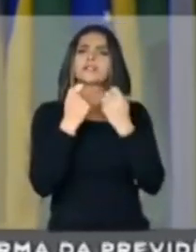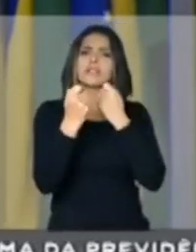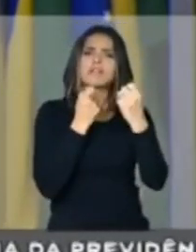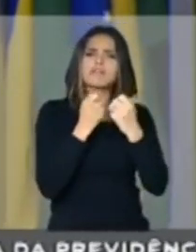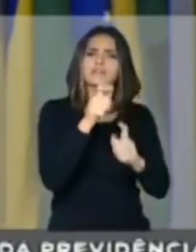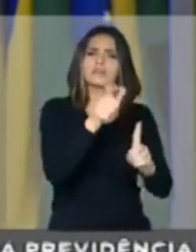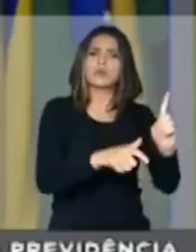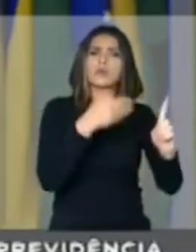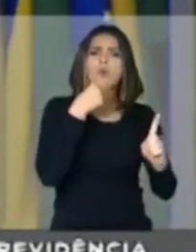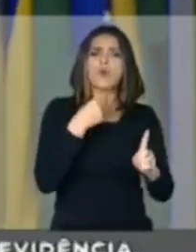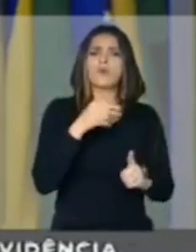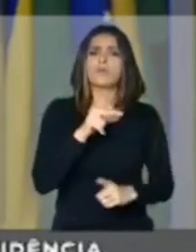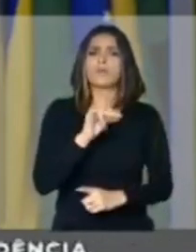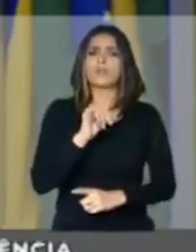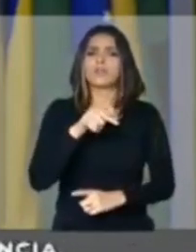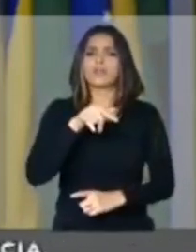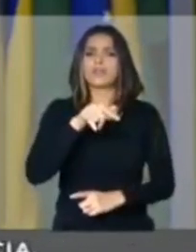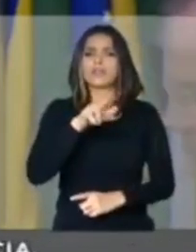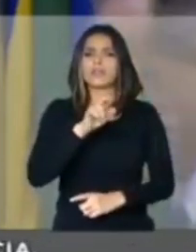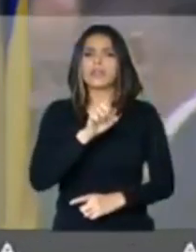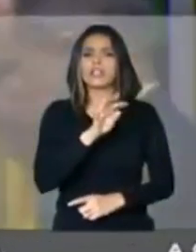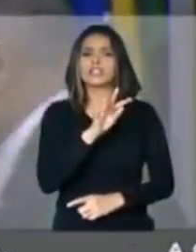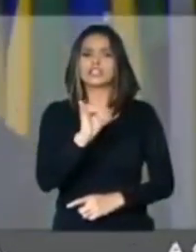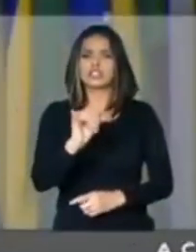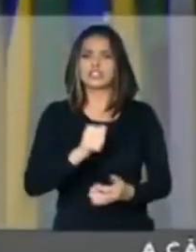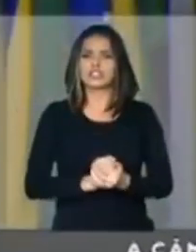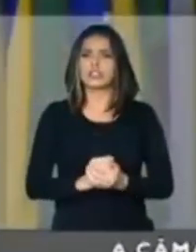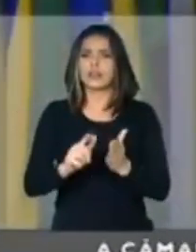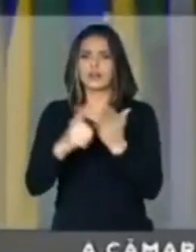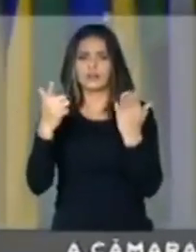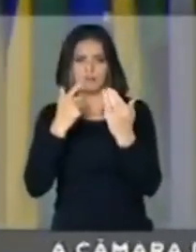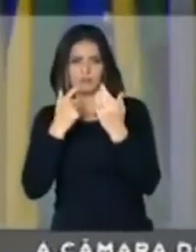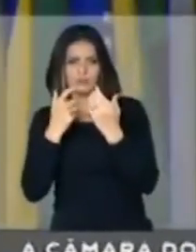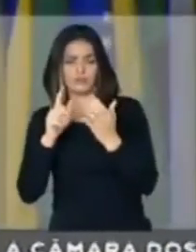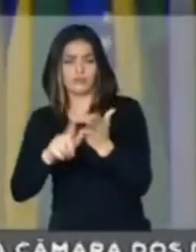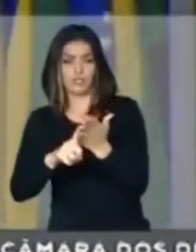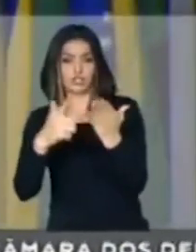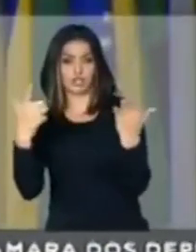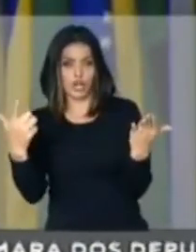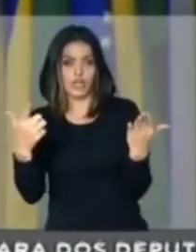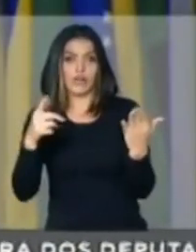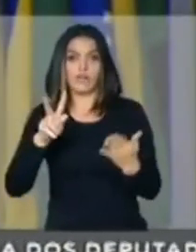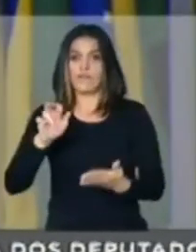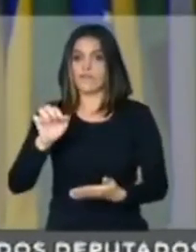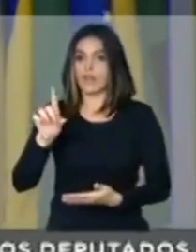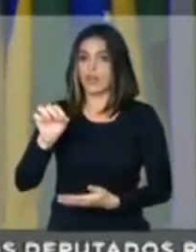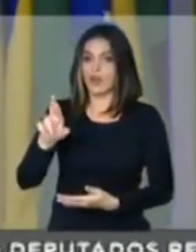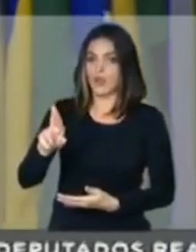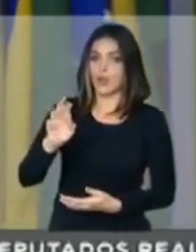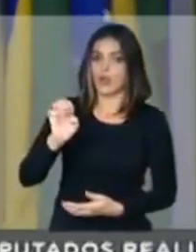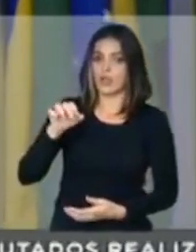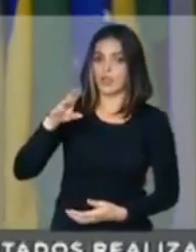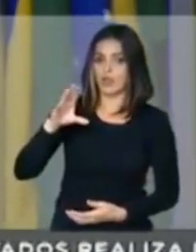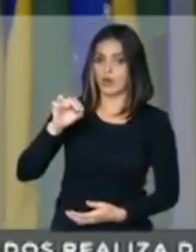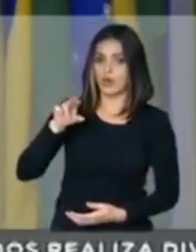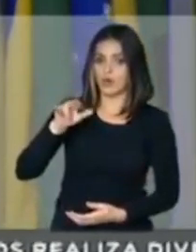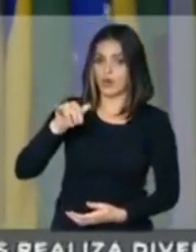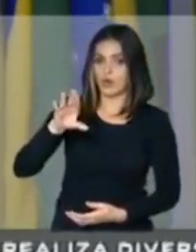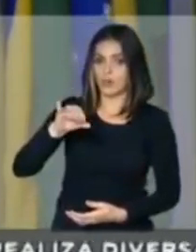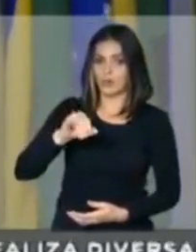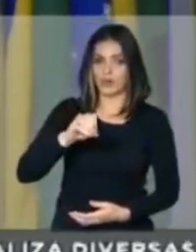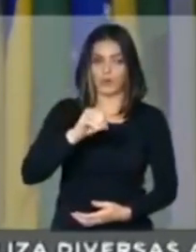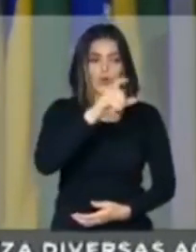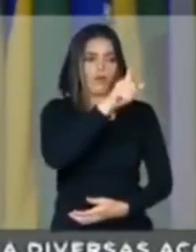economista Piketty para o jornal Valor Econômico, né? Aquele economista que basicamente faliu a França, né?